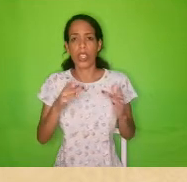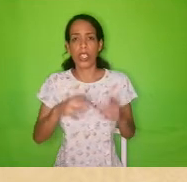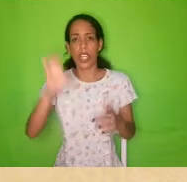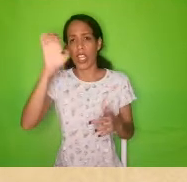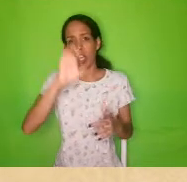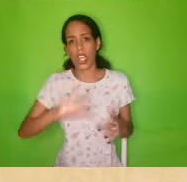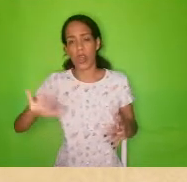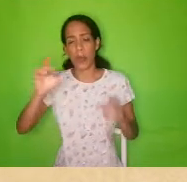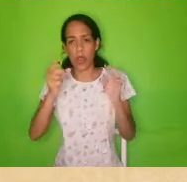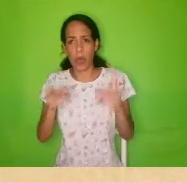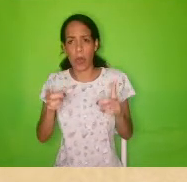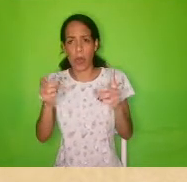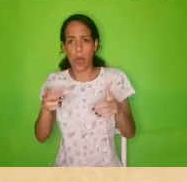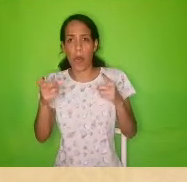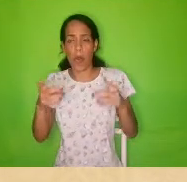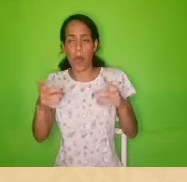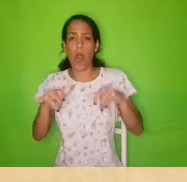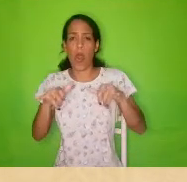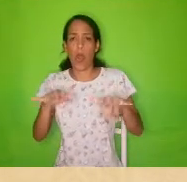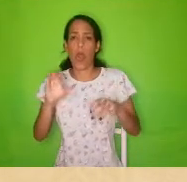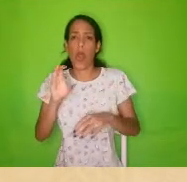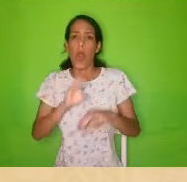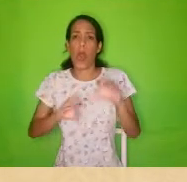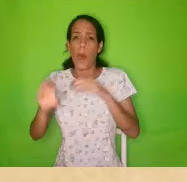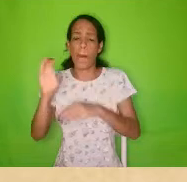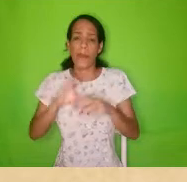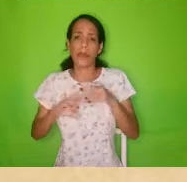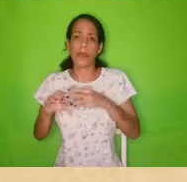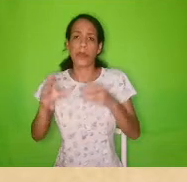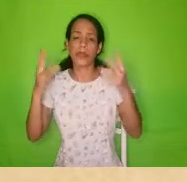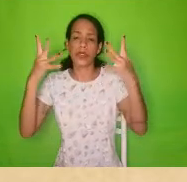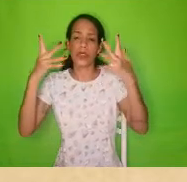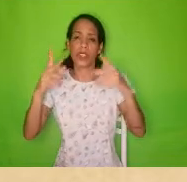uma identidade forjada, né, de vários lugares,